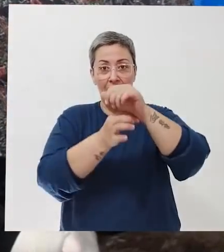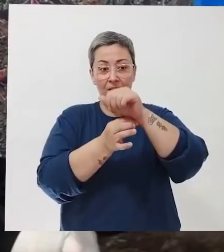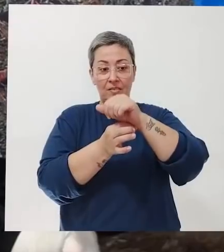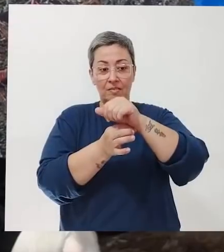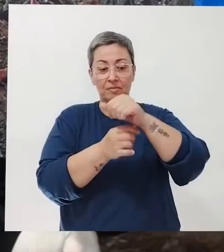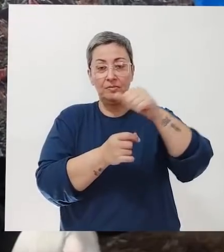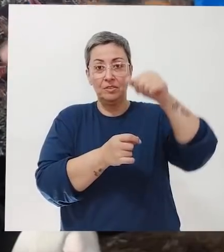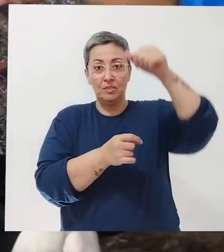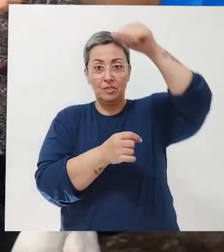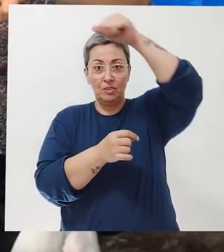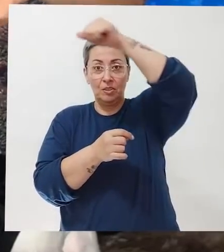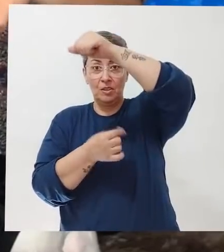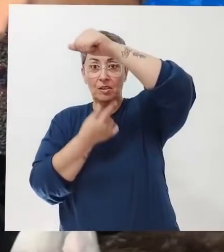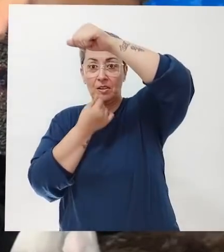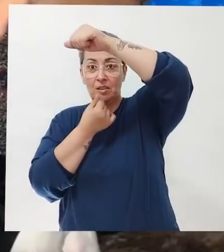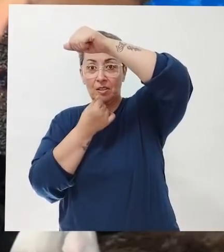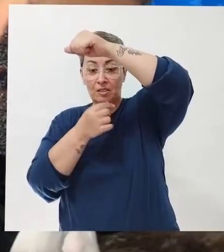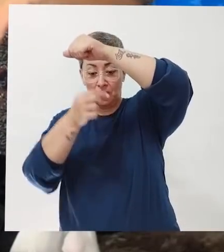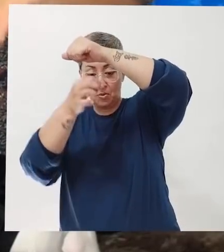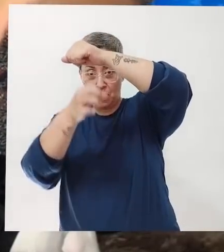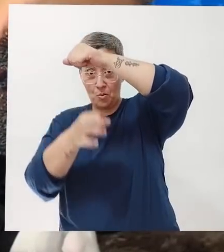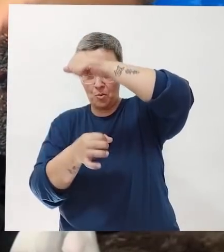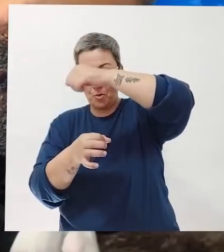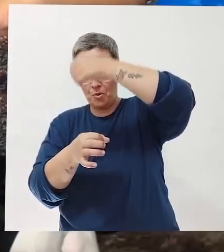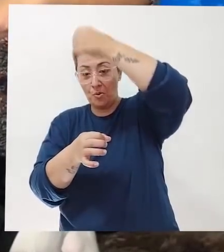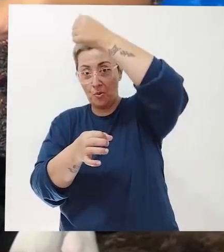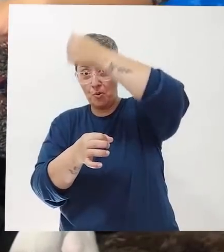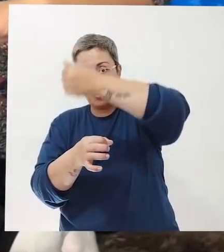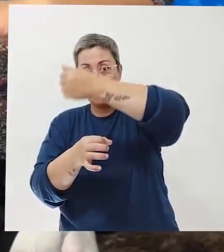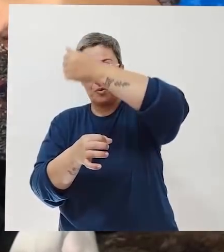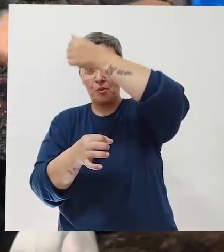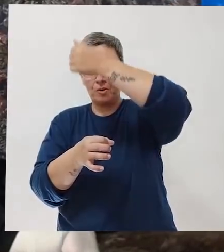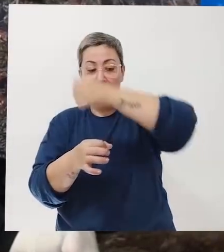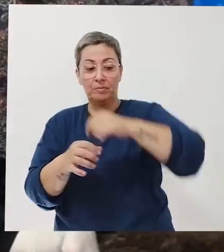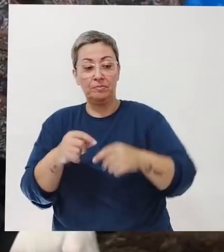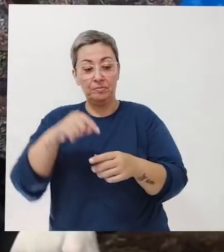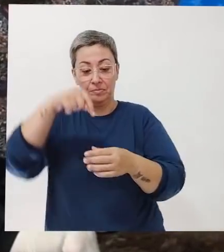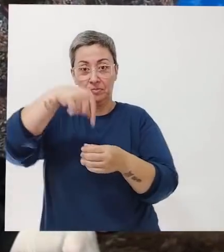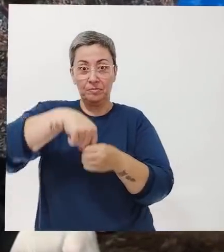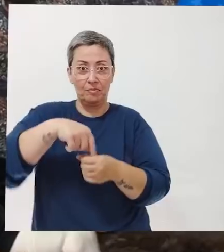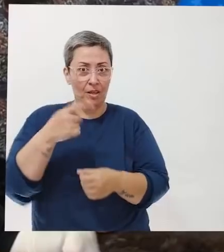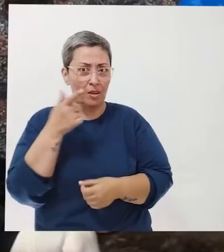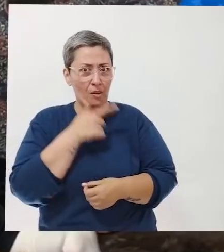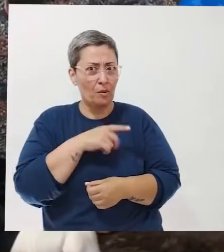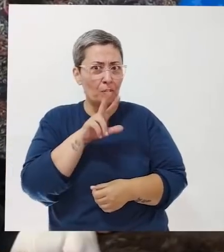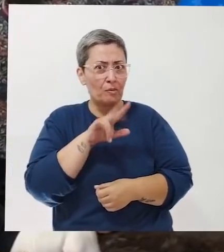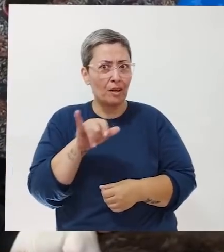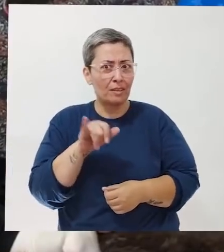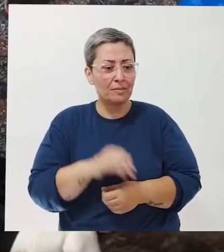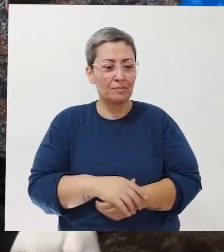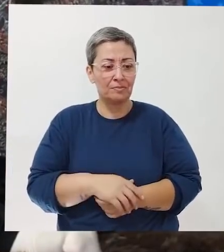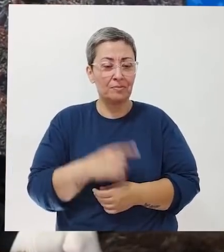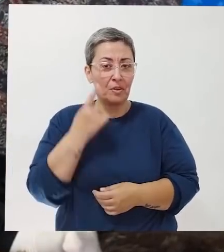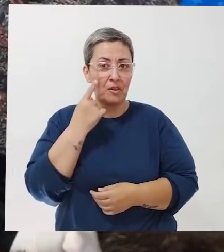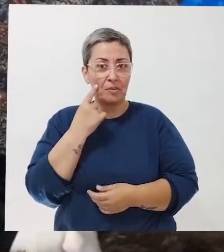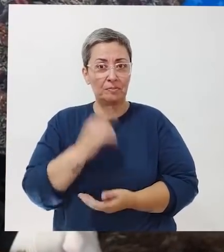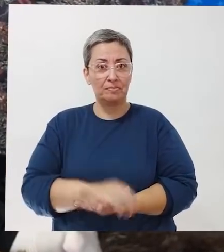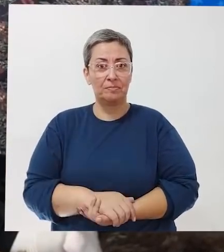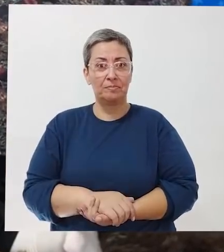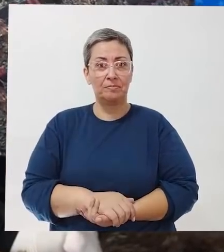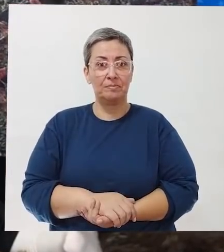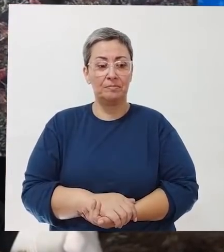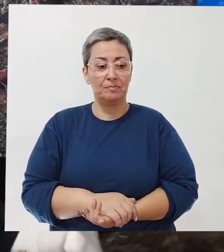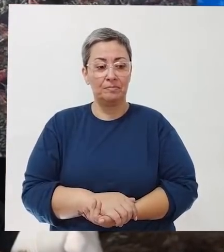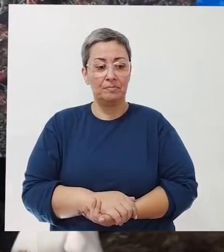vai colocar o lápis aqui na boca da garrafa. Será que ela vai conseguir? Vamos ver?